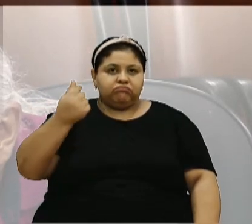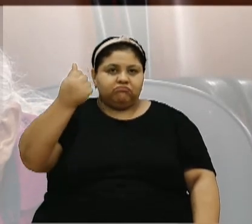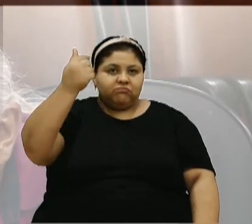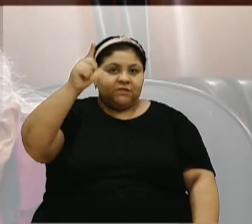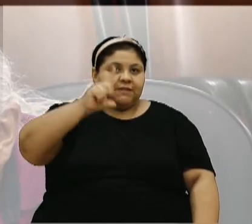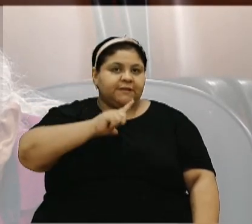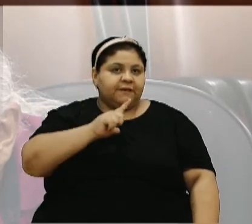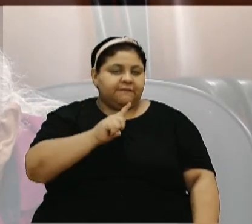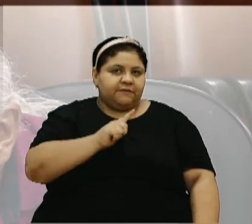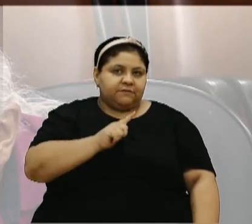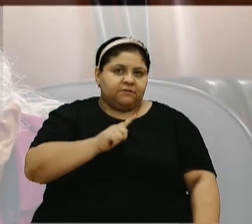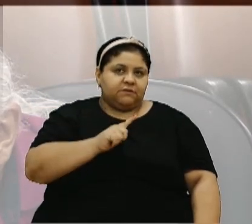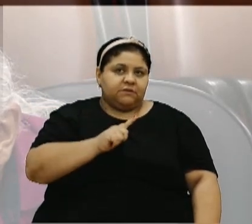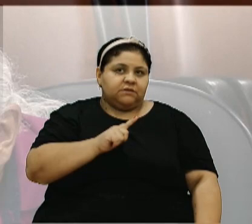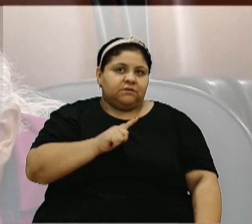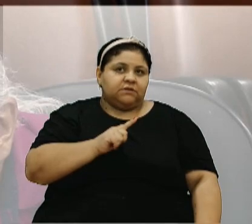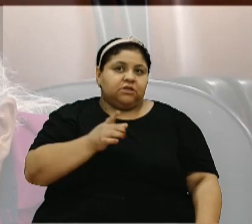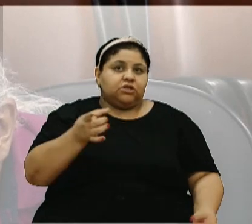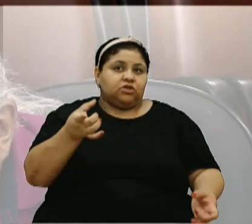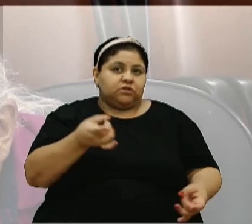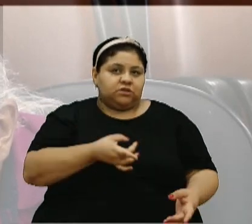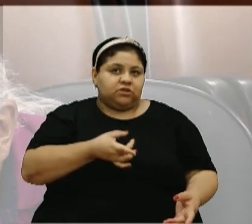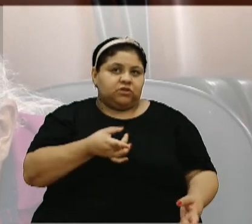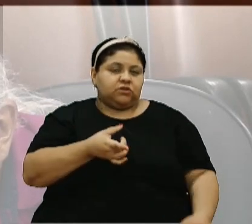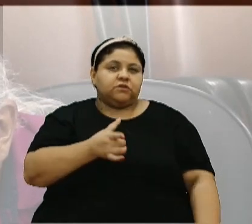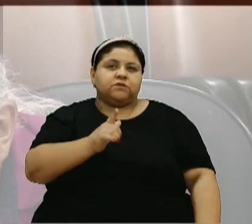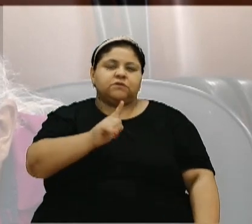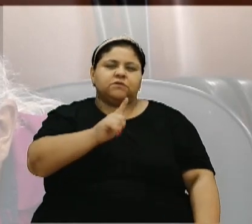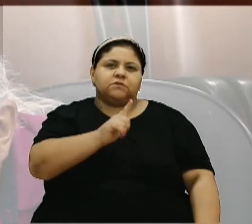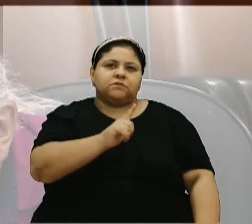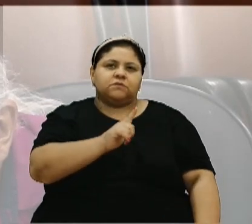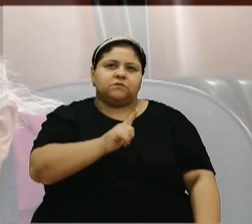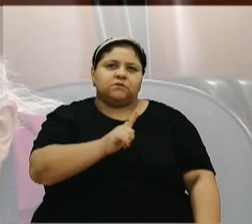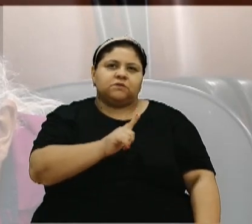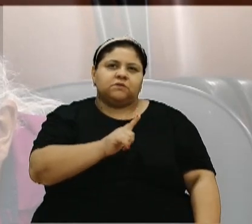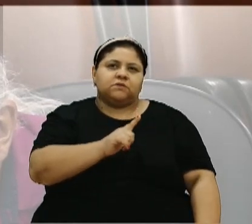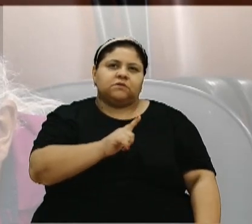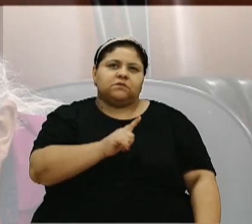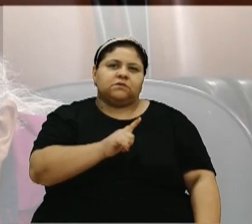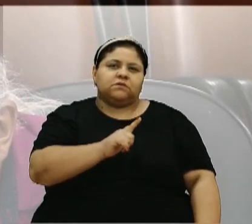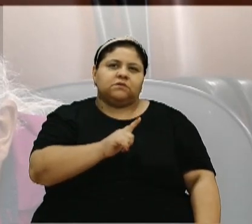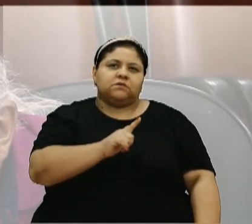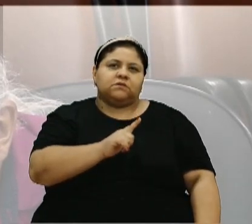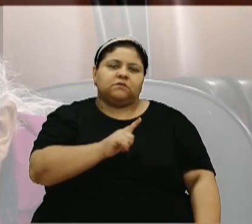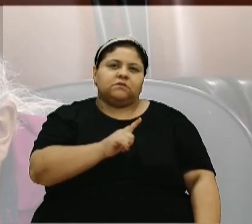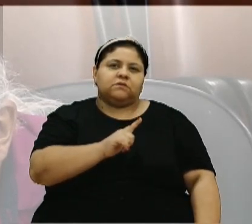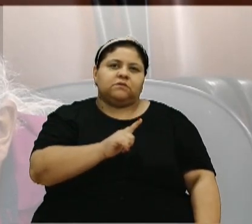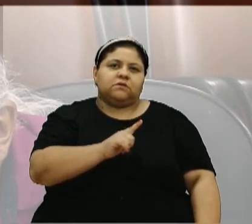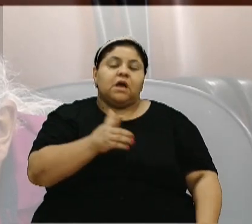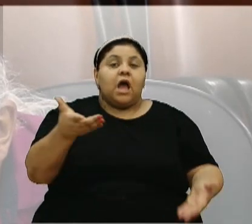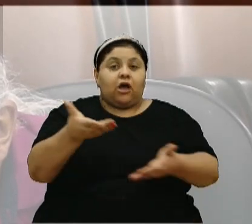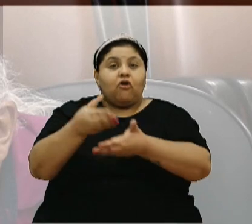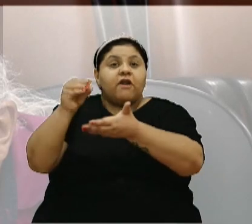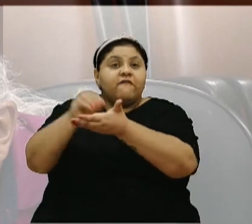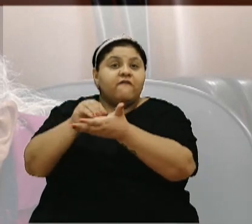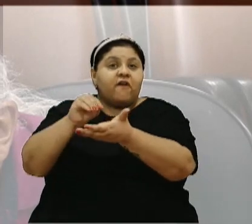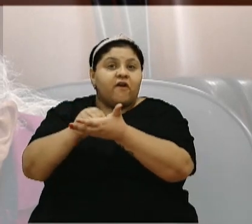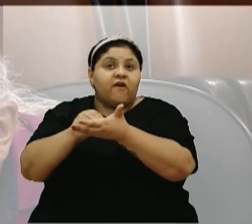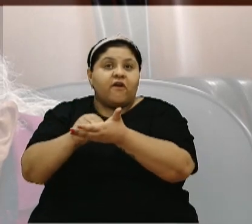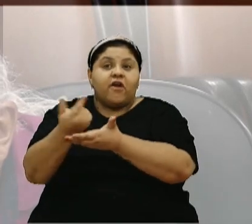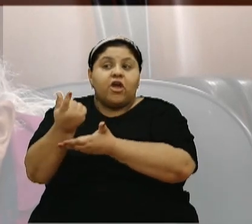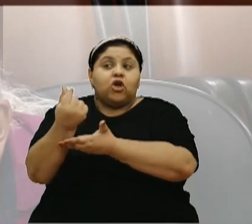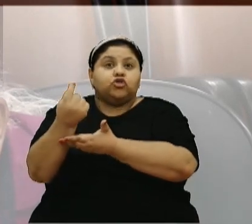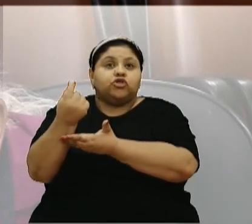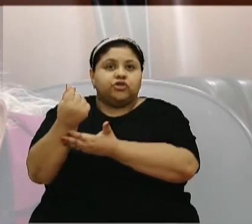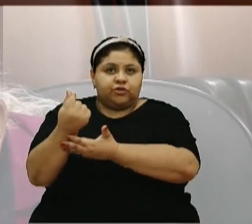festa da uva. Só que a fartura, né, de fartar, como diz o outro, está faltando agora. Esse dinheiro